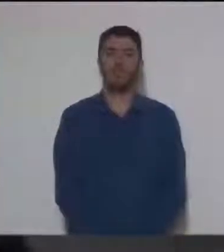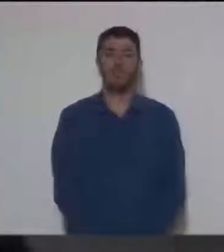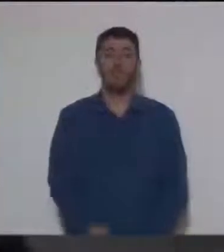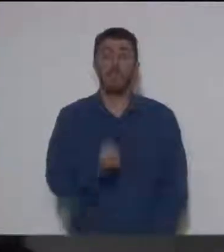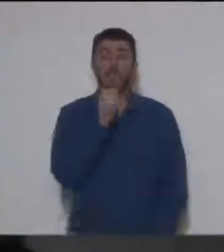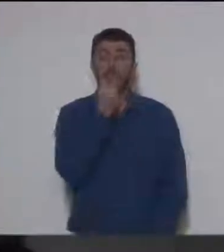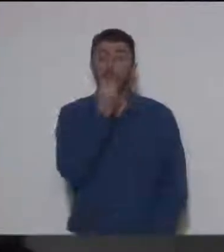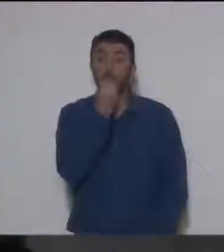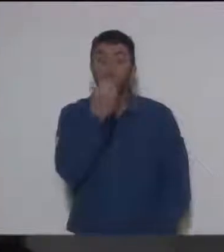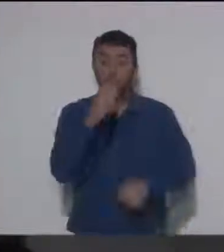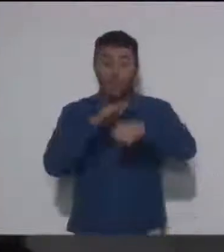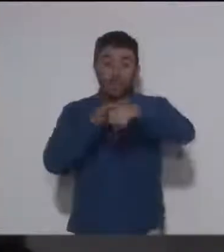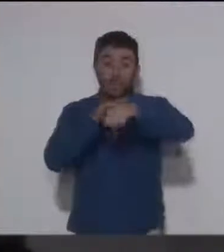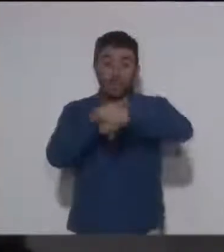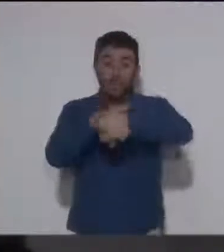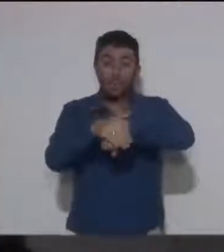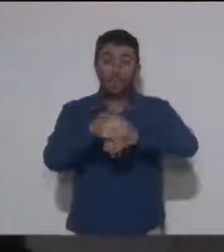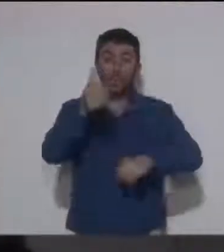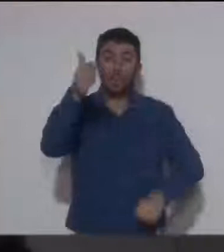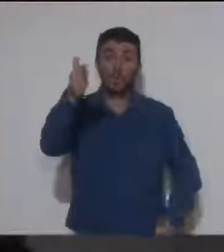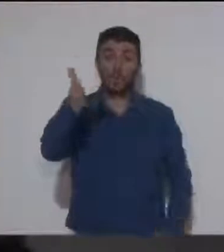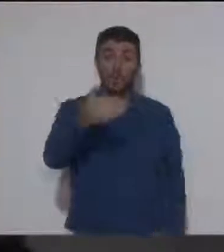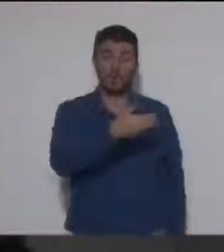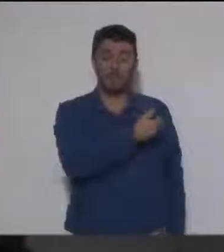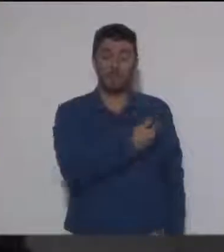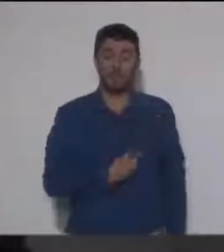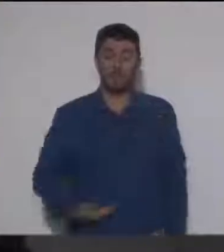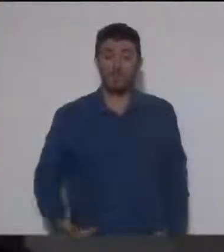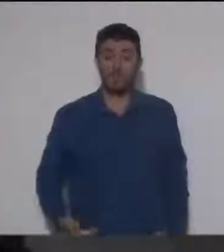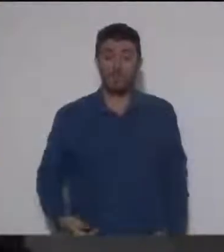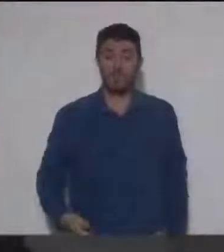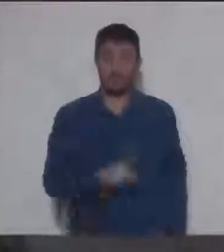Boa noite novamente, senhor presidente, vereadora Flávia.